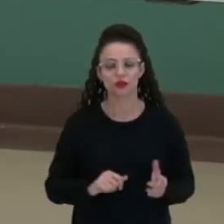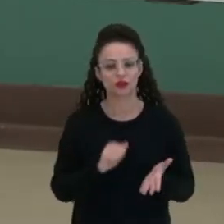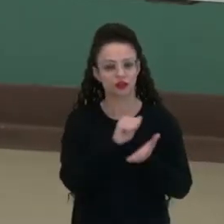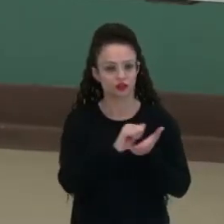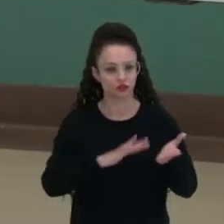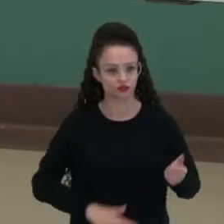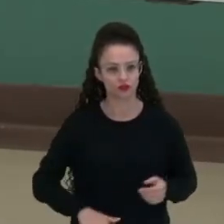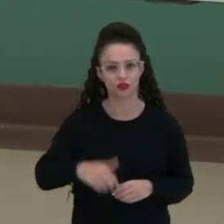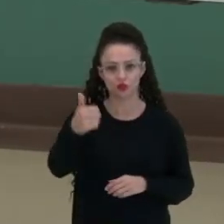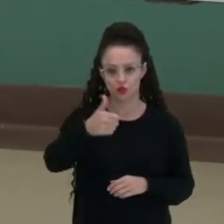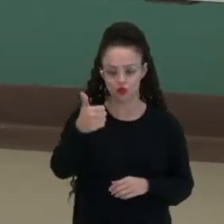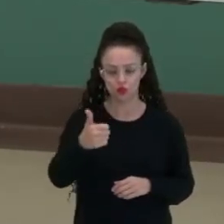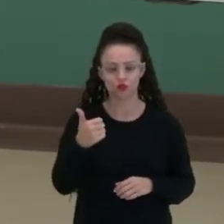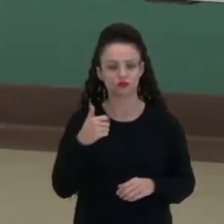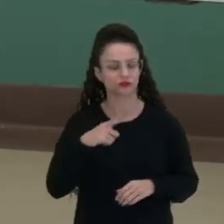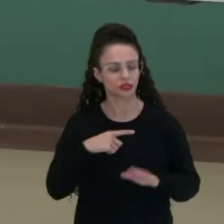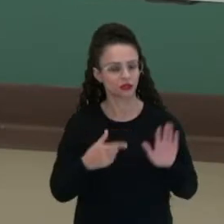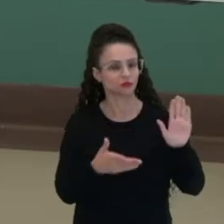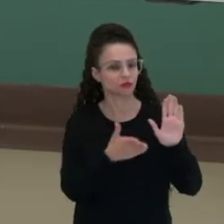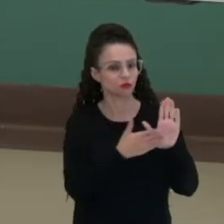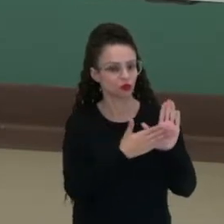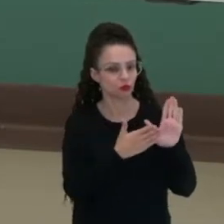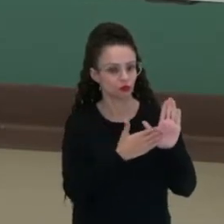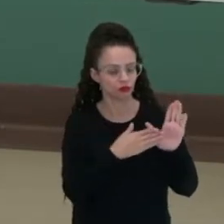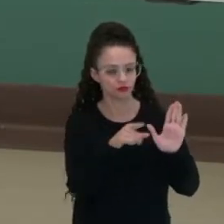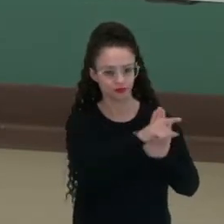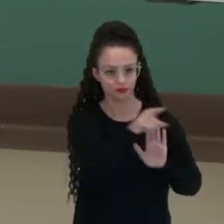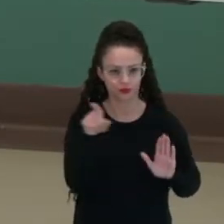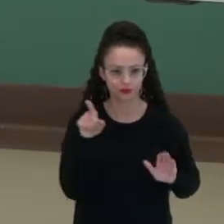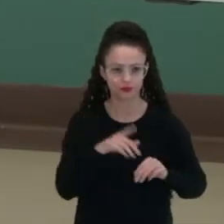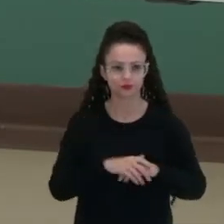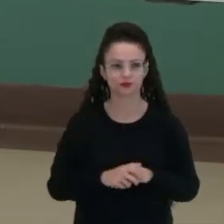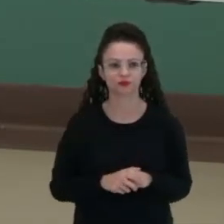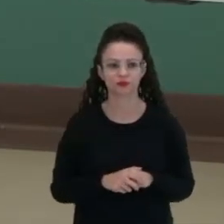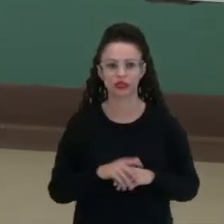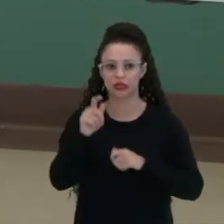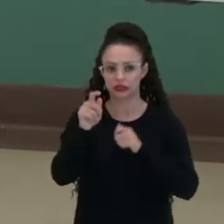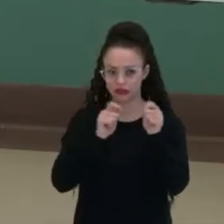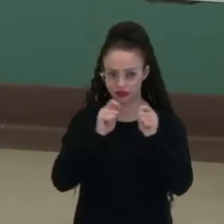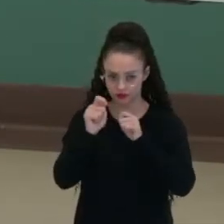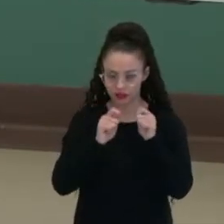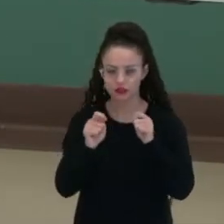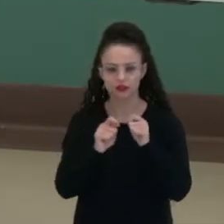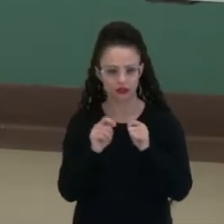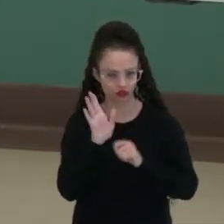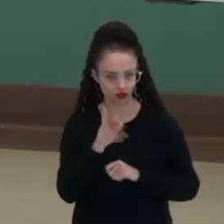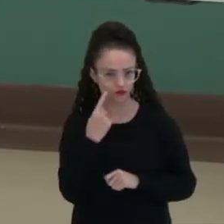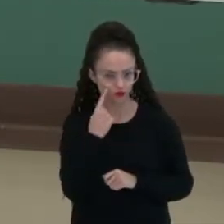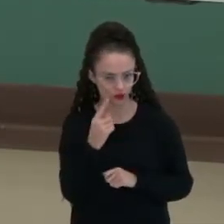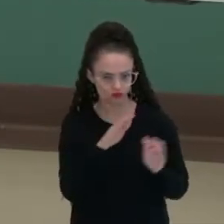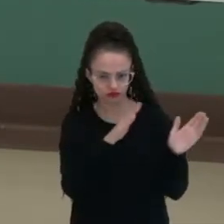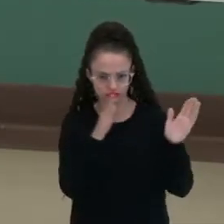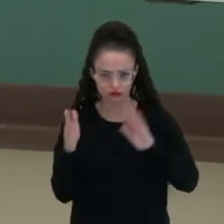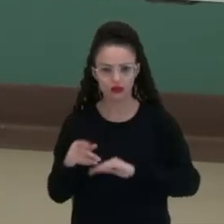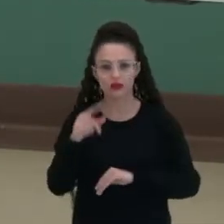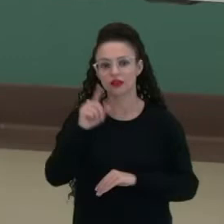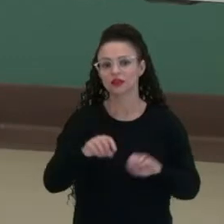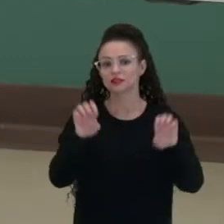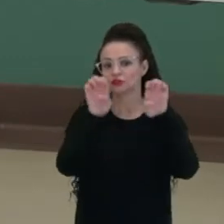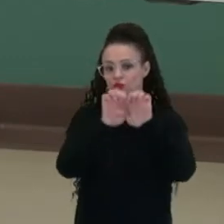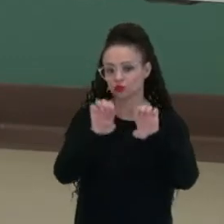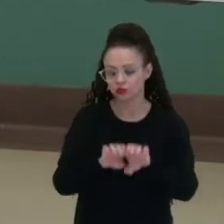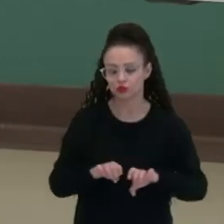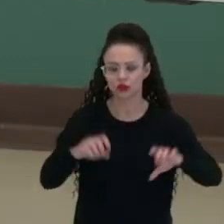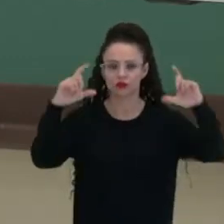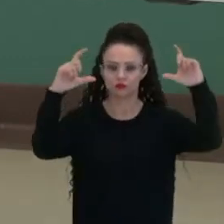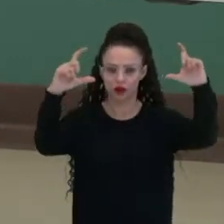atividade 1 e eu tenho uma proposta para você. As entrevistas, conforme vimos até aqui, são como?